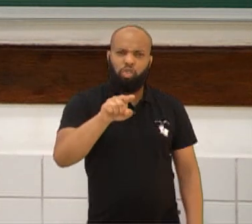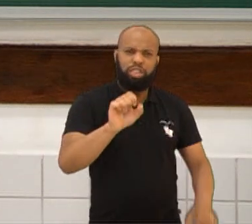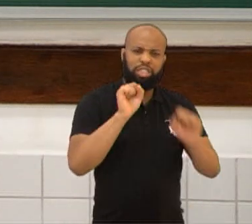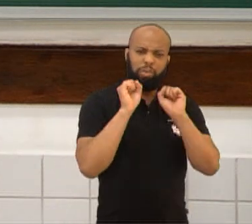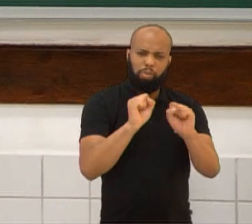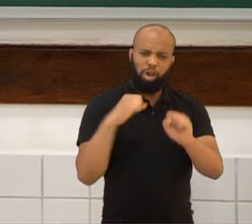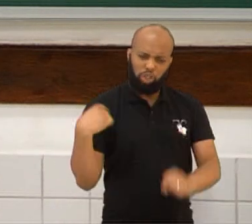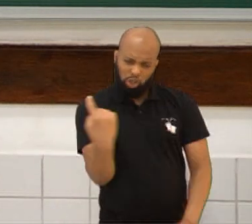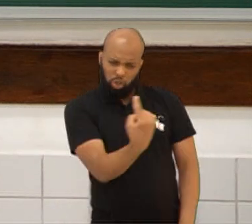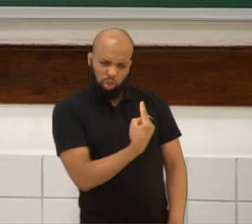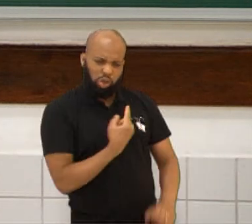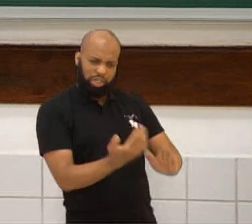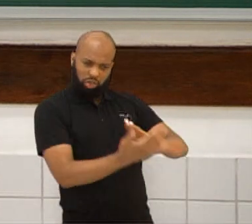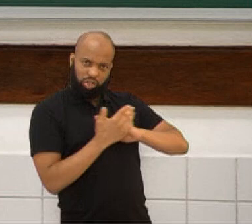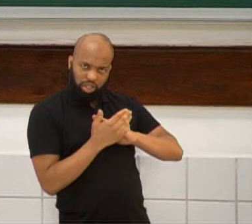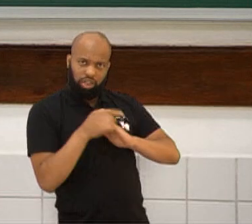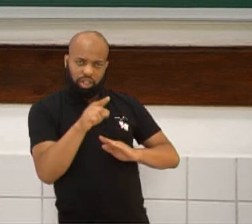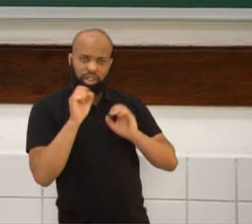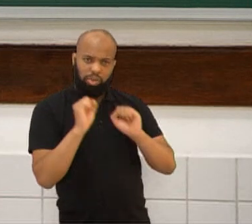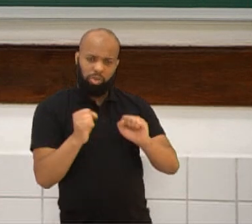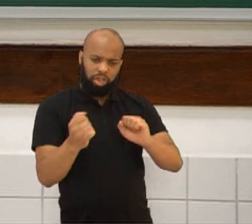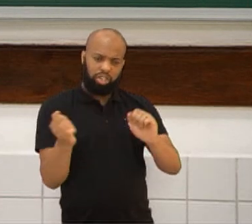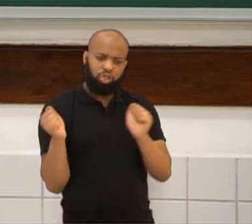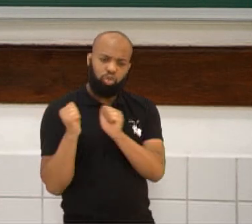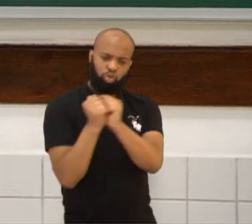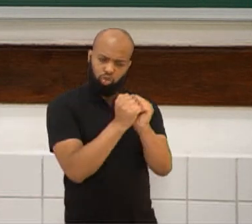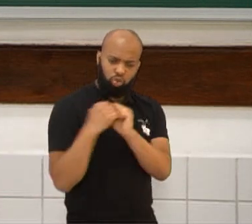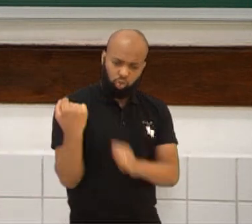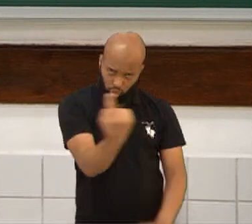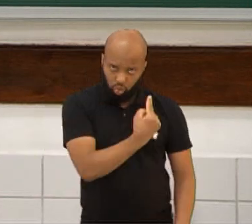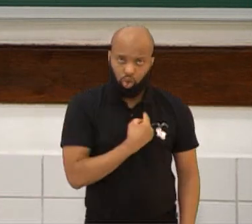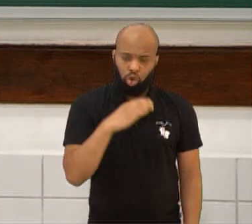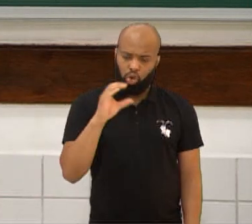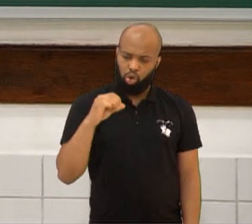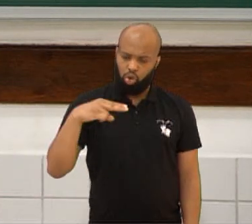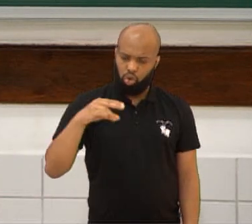vir conosco, ok?